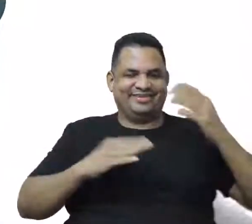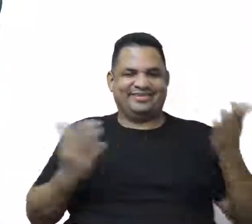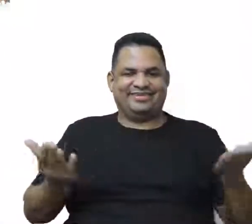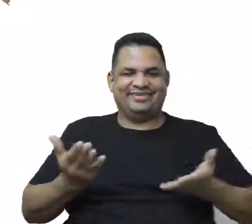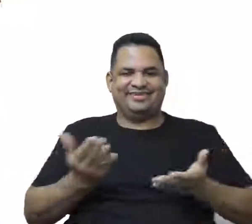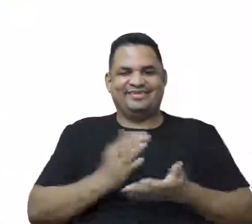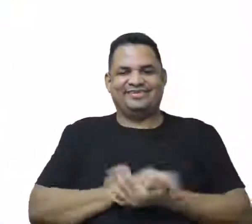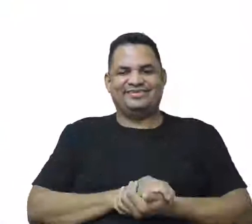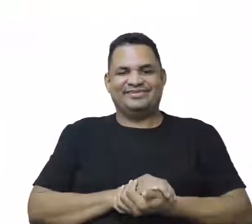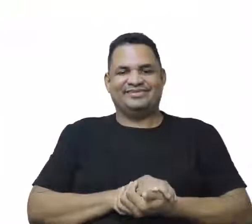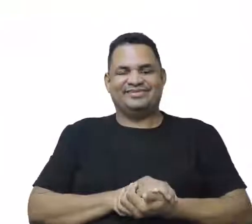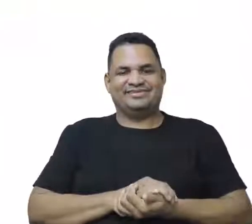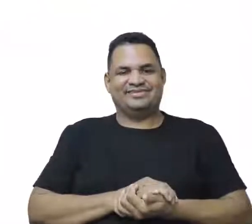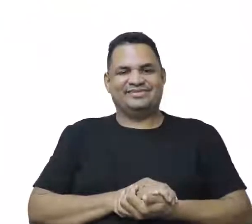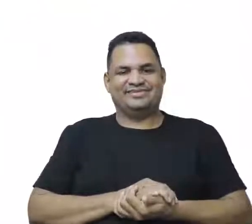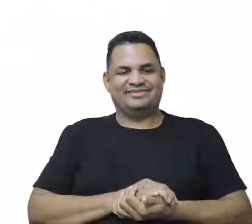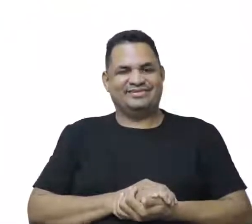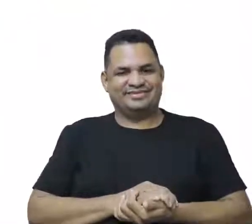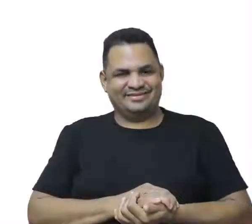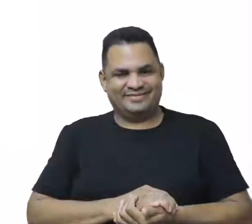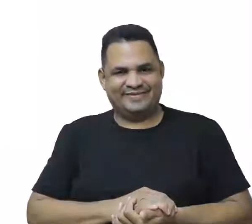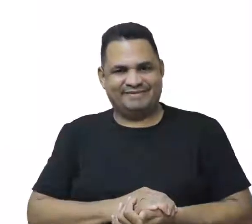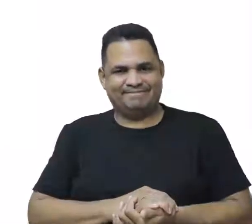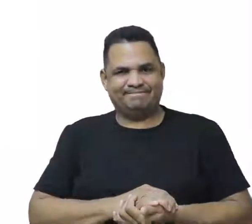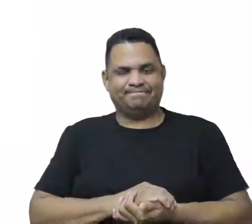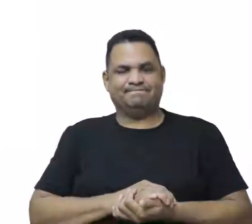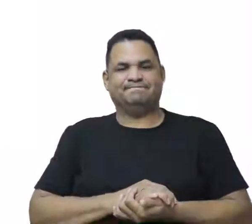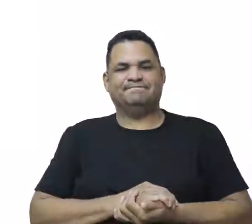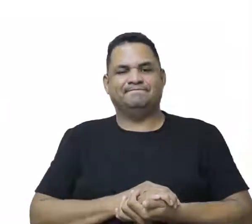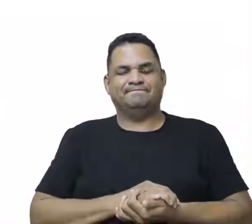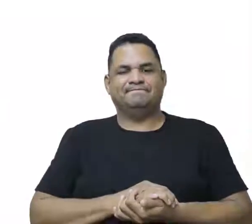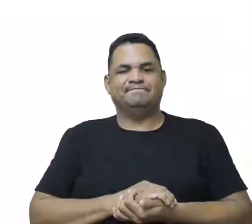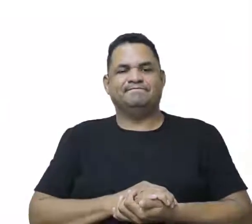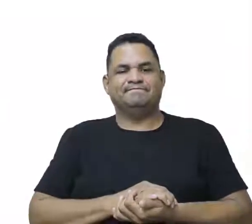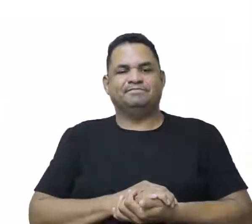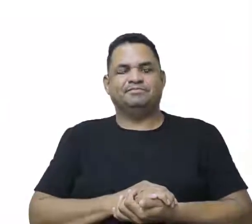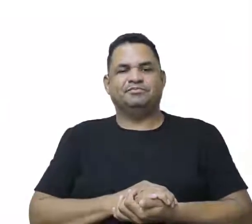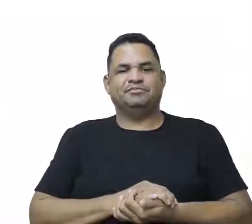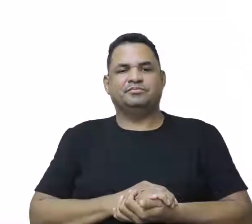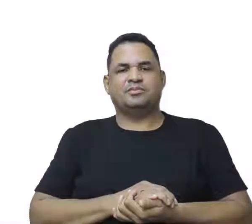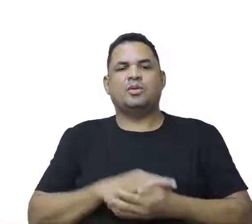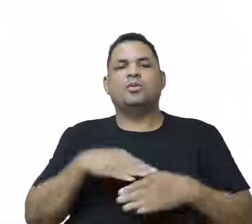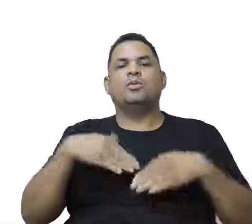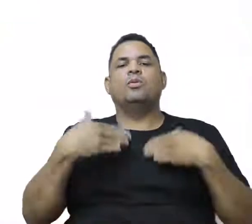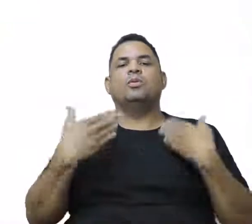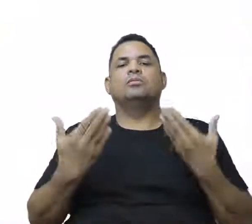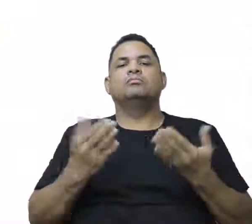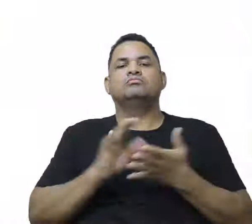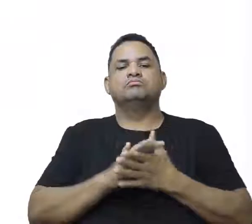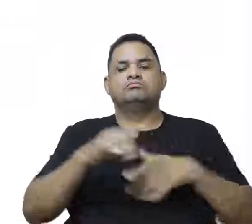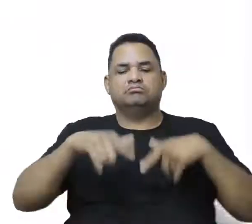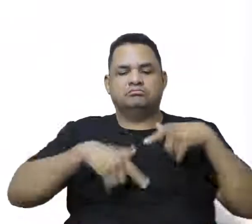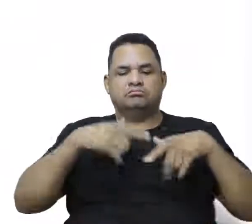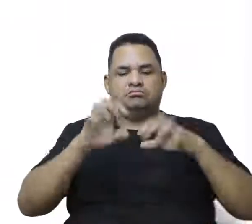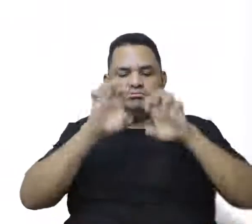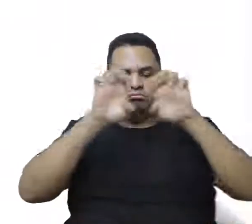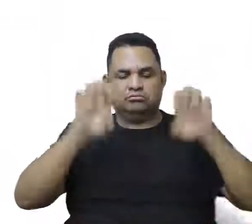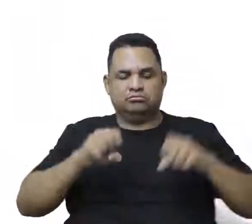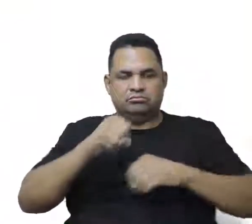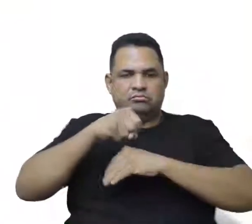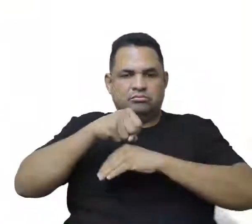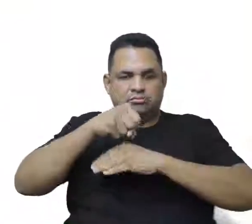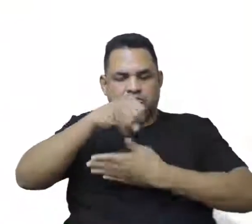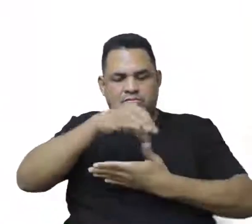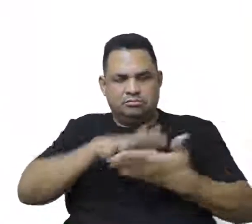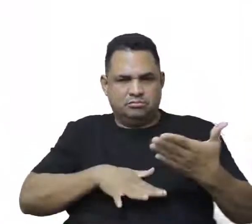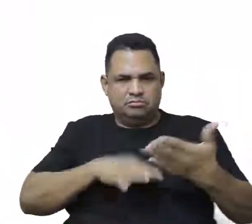matemática. Aí. A nossa linguagem corporal hoje está matemática. Então, vejam bem, gente. Quando a gente vai trabalhar uma estrutura de questões